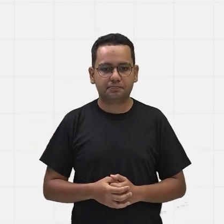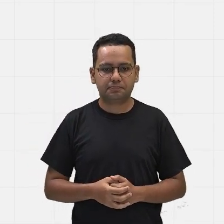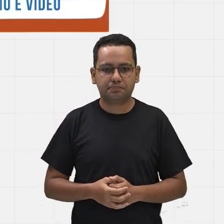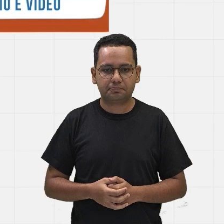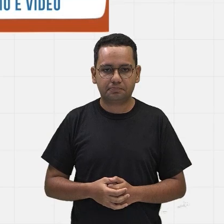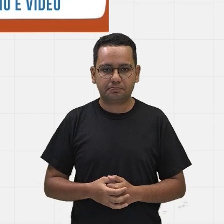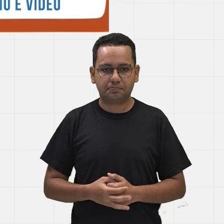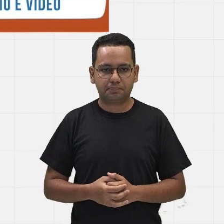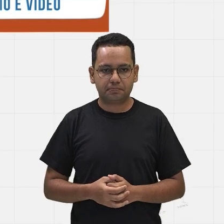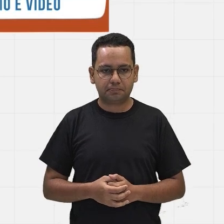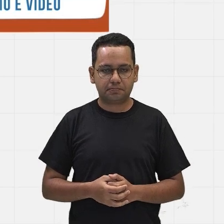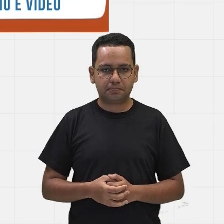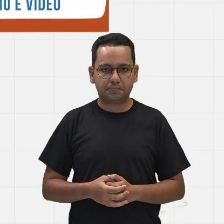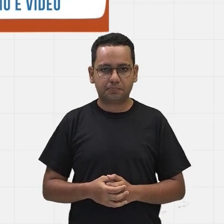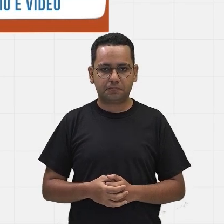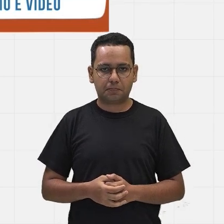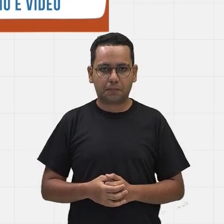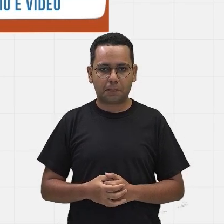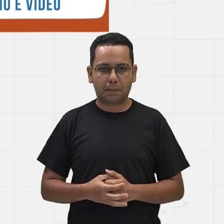seguinte.